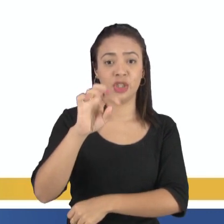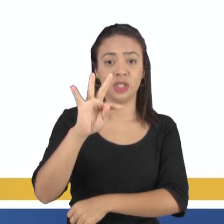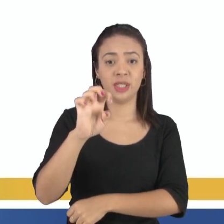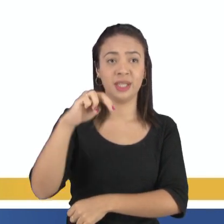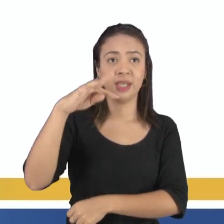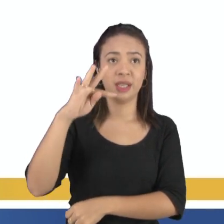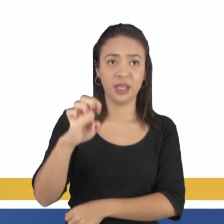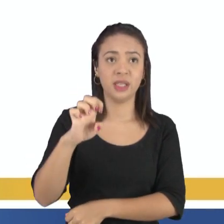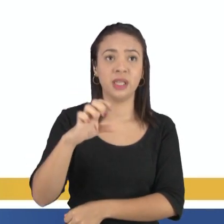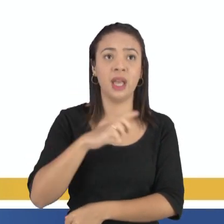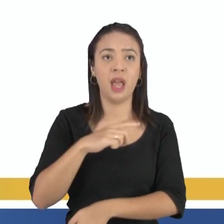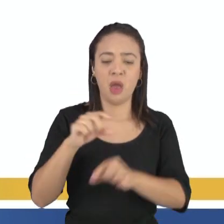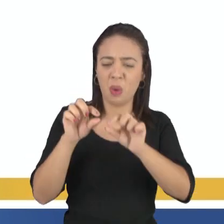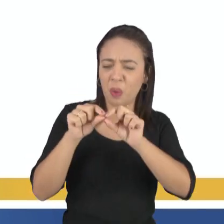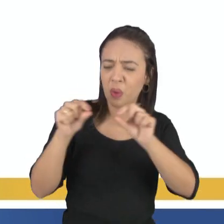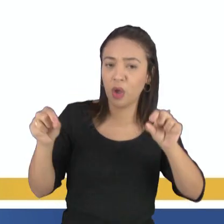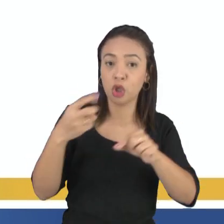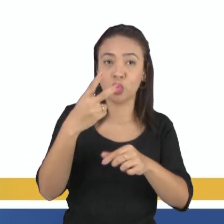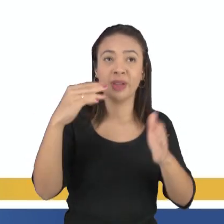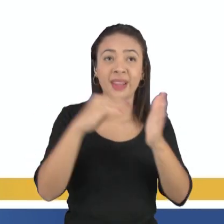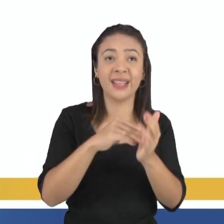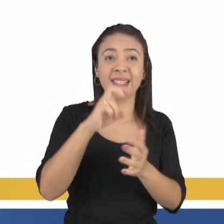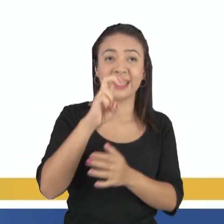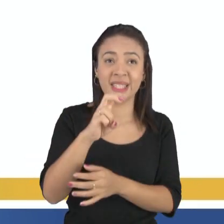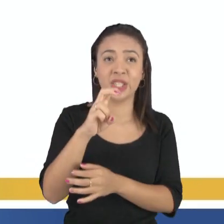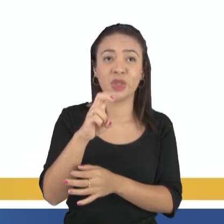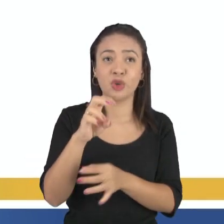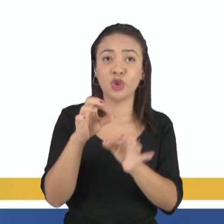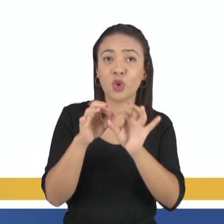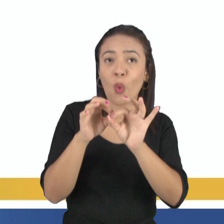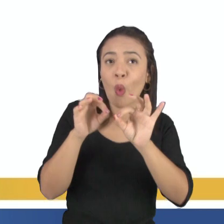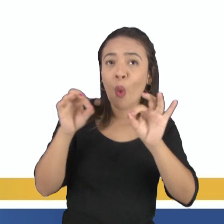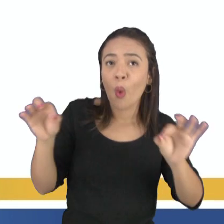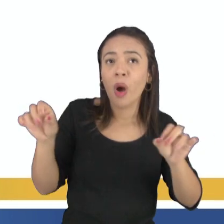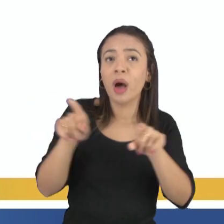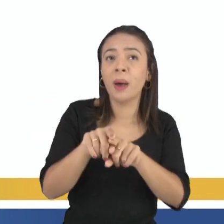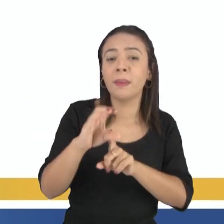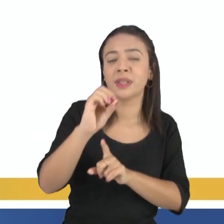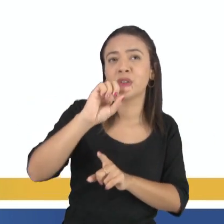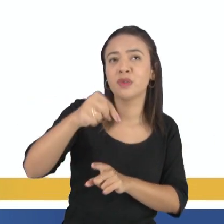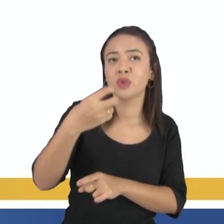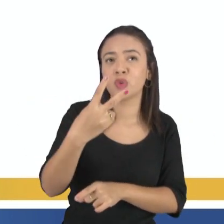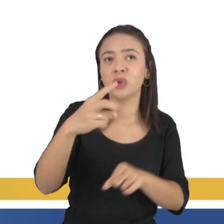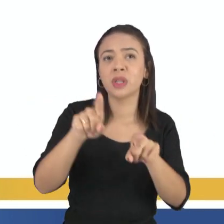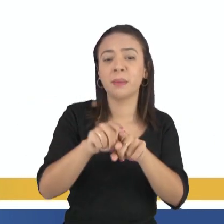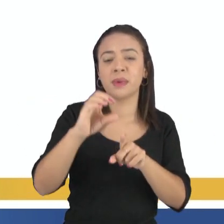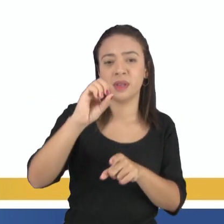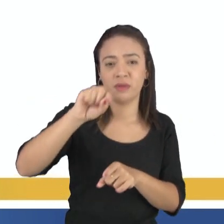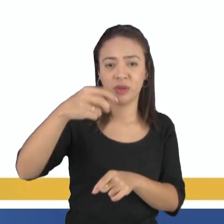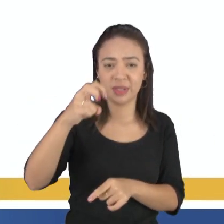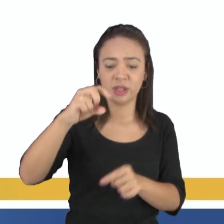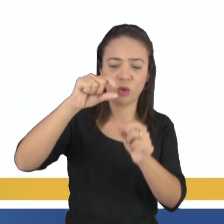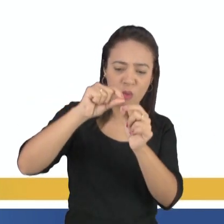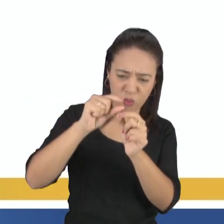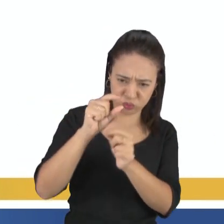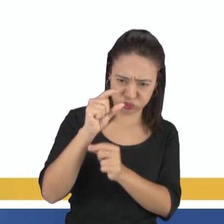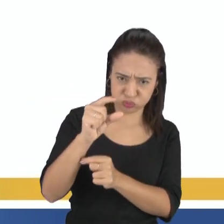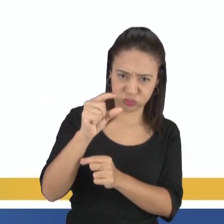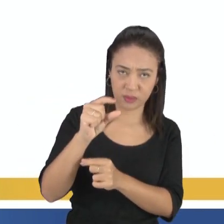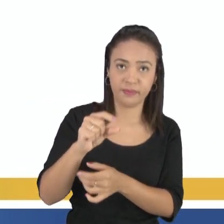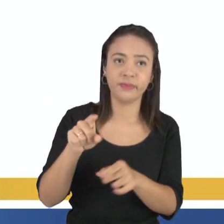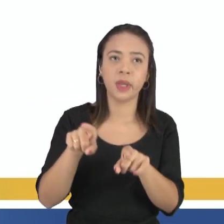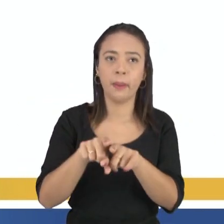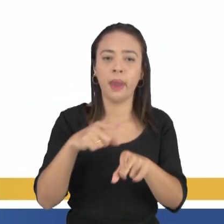5 microcomprimentos e 0,2 a 0,5 de espessura também, tá? E o aspecto